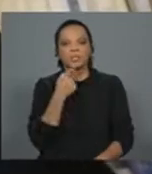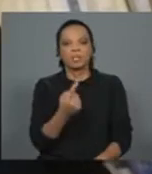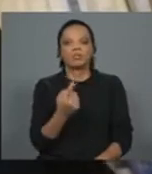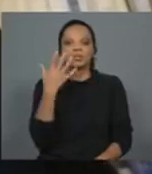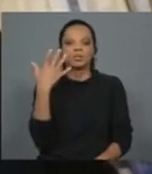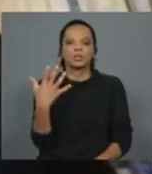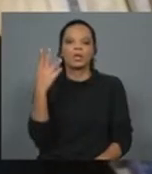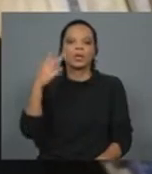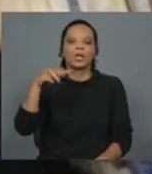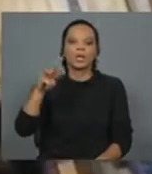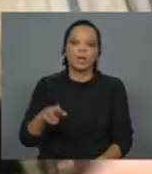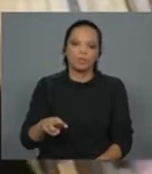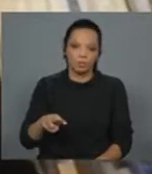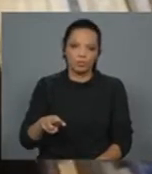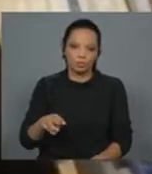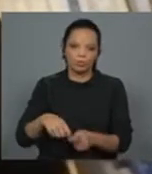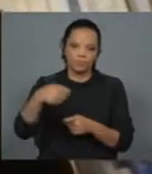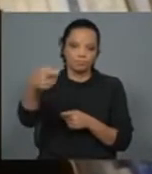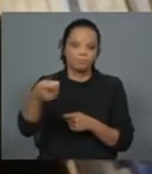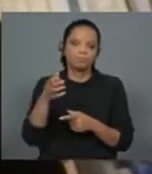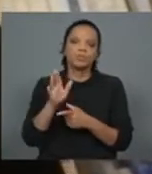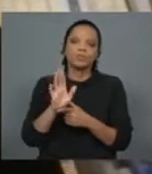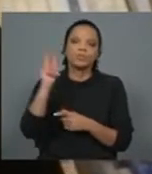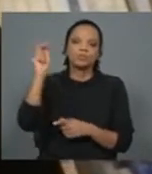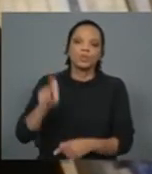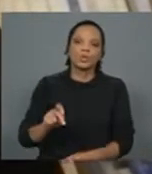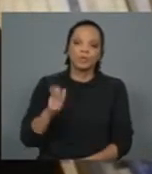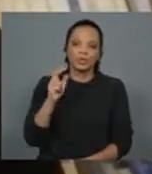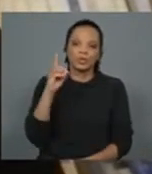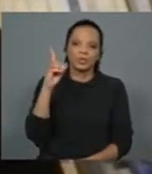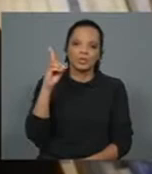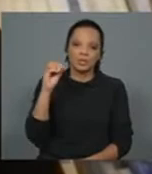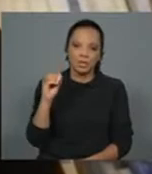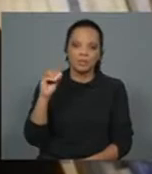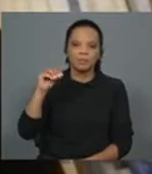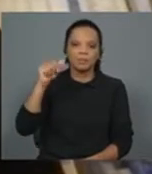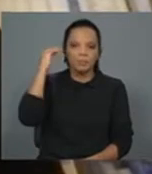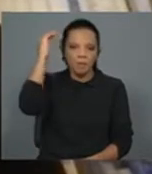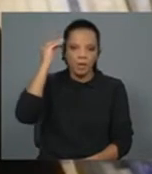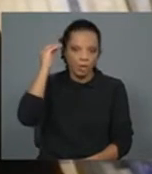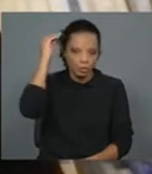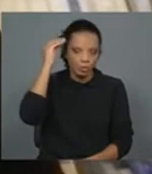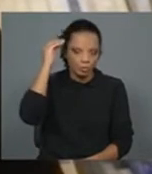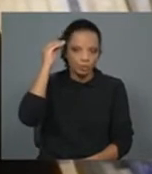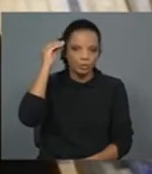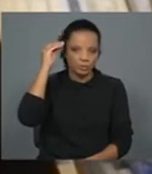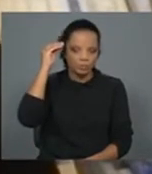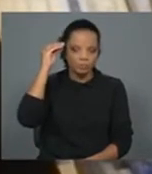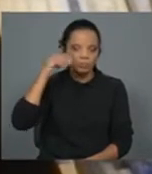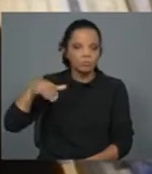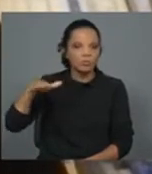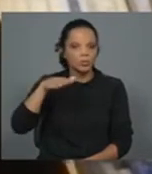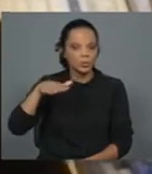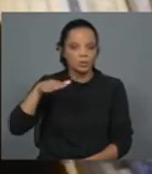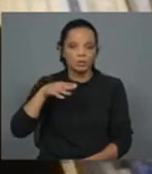quilómetros, como aconteceu nos anos 60 em Marrocos, em Agadir. Foi